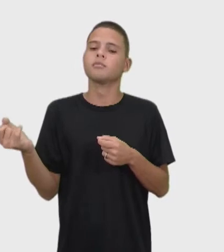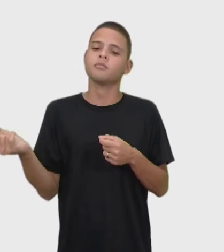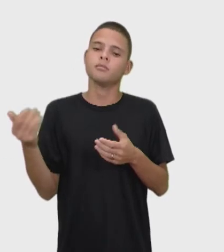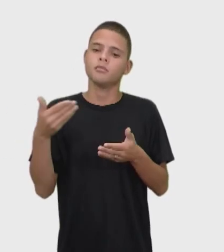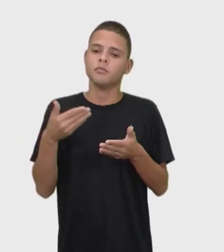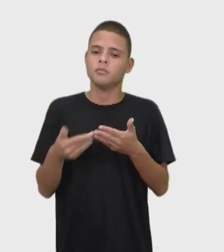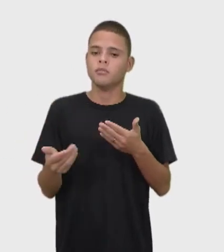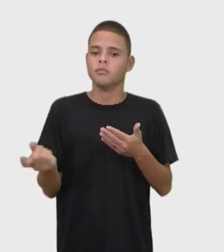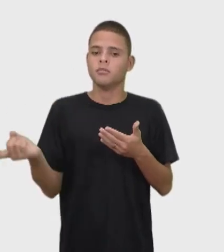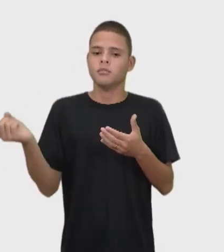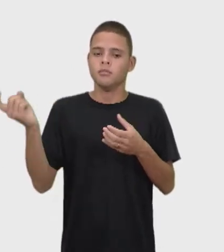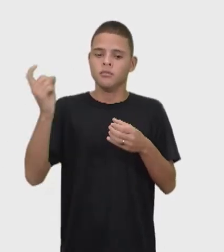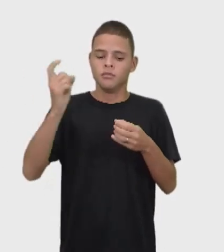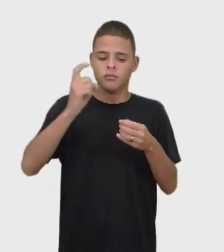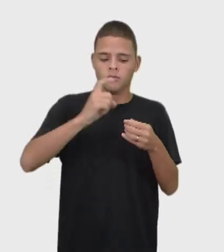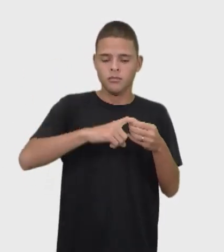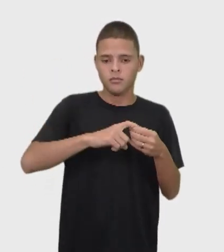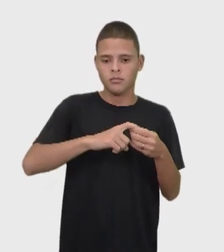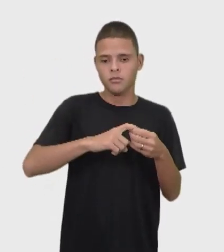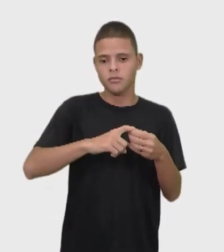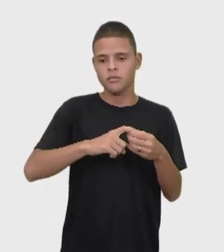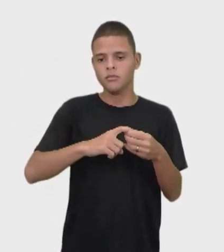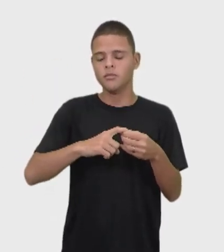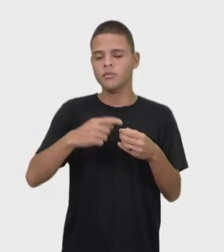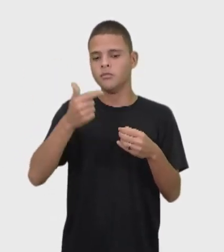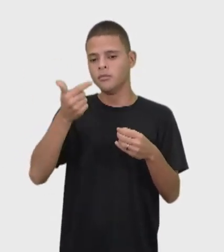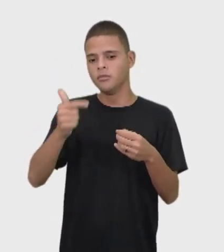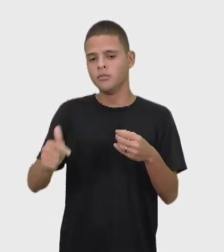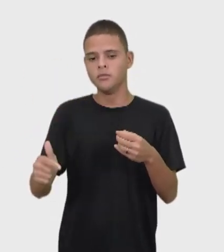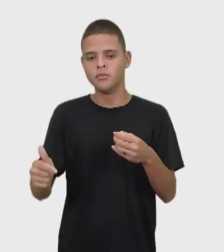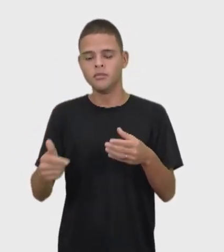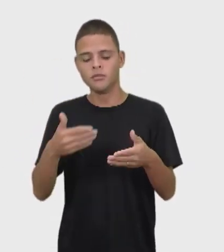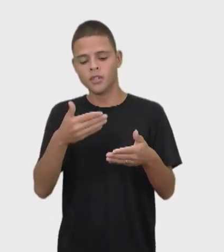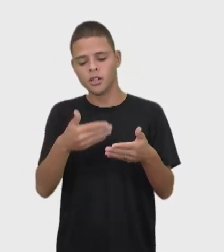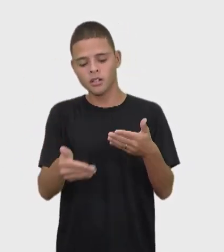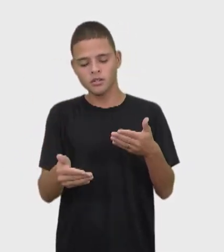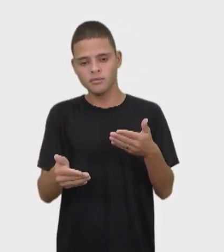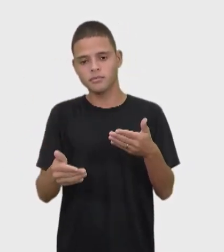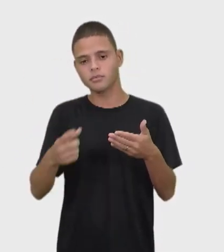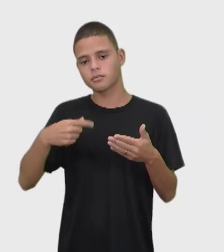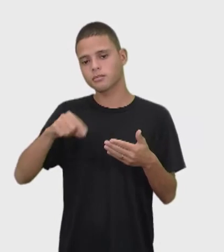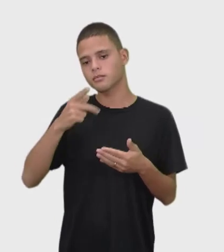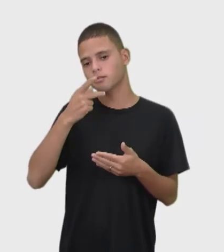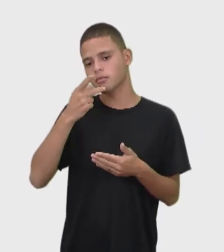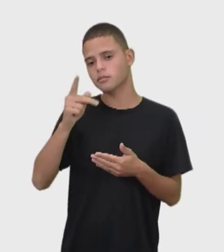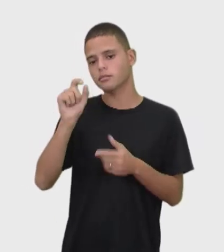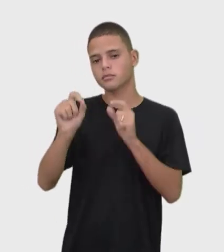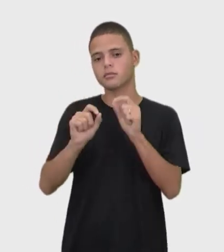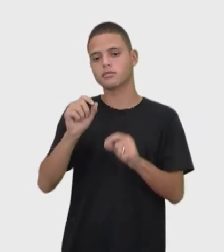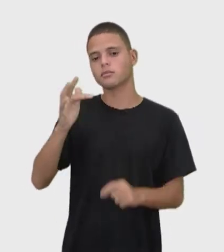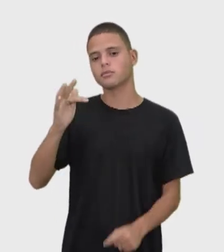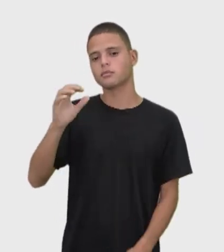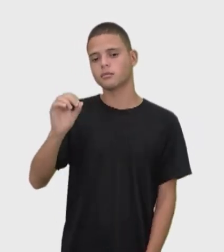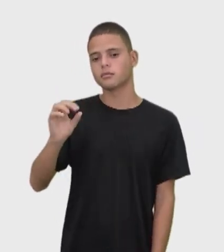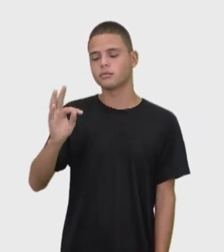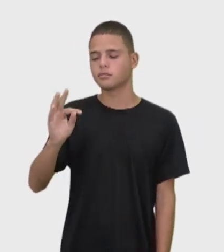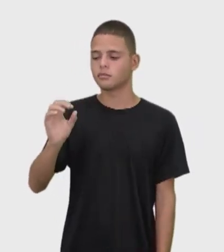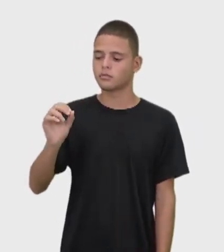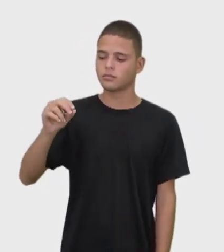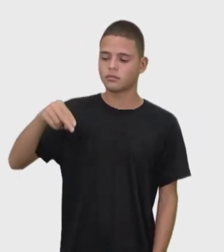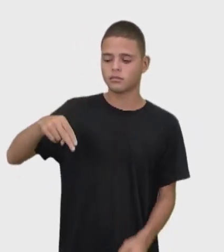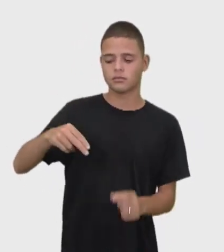camada, quando ele volta de camada, esta perda de energia a gente chama de fóton. Tá certo?